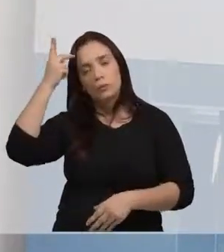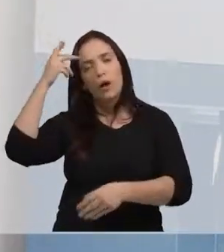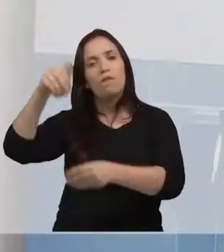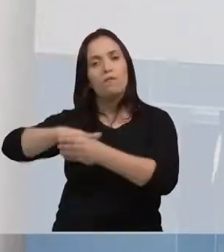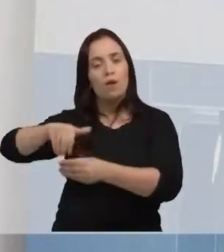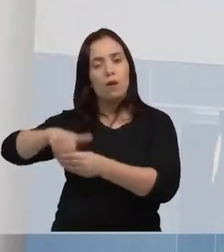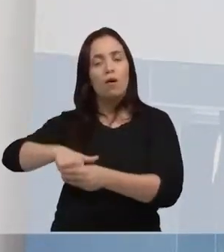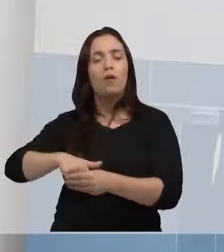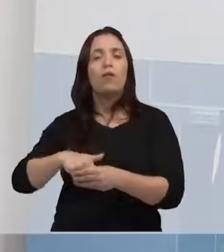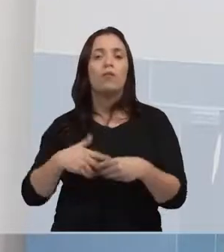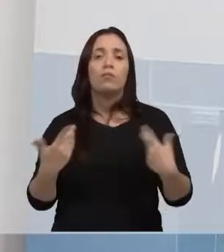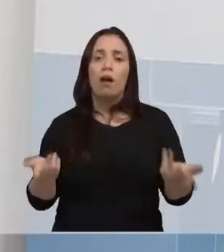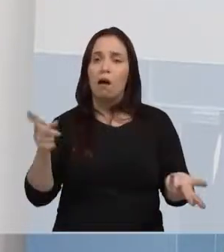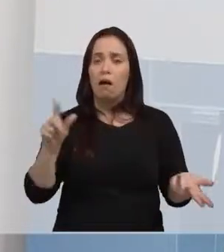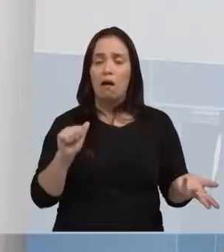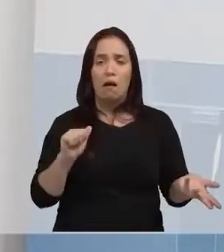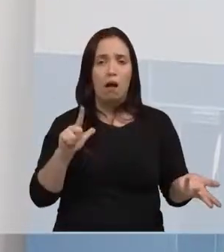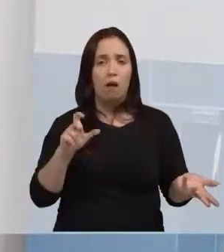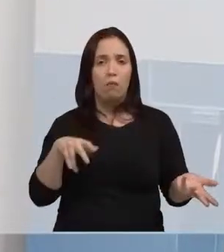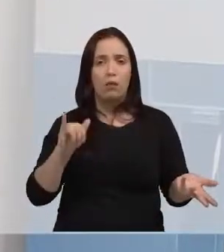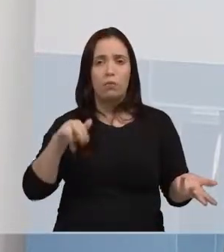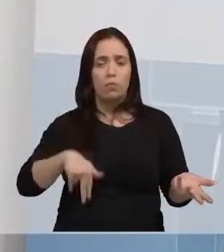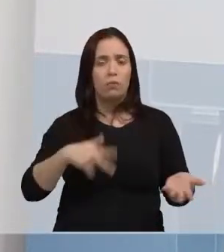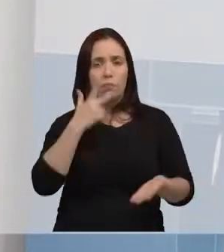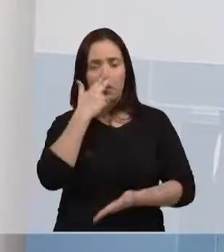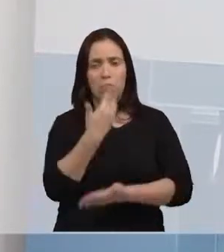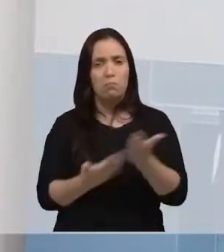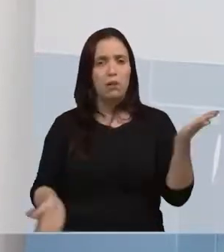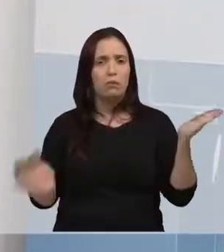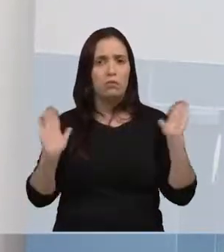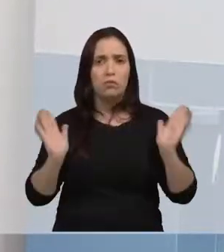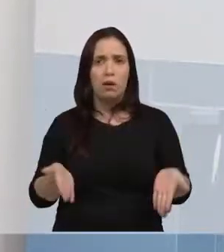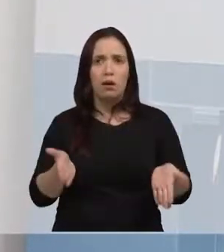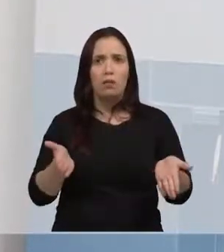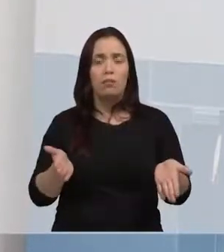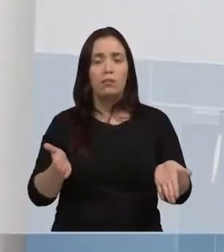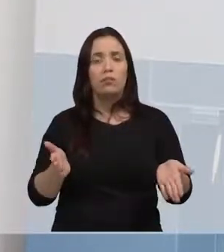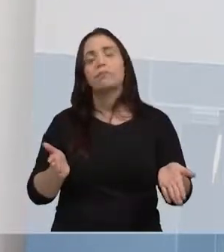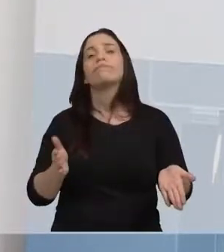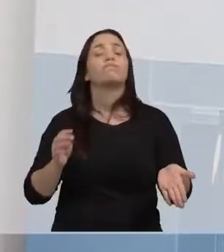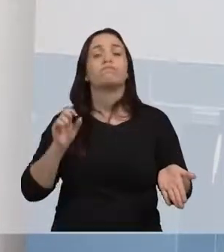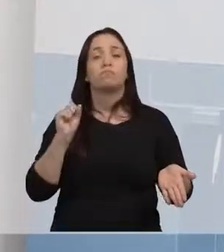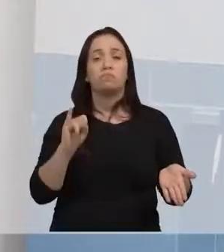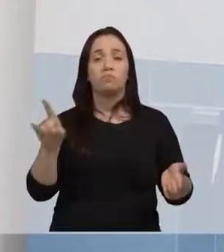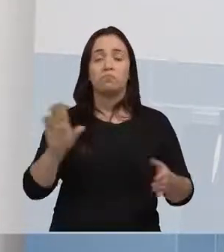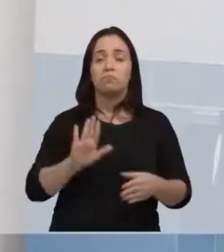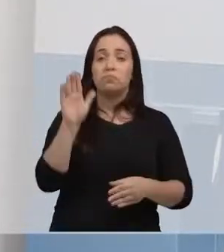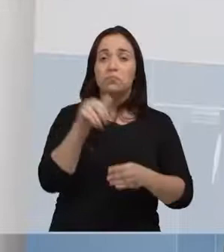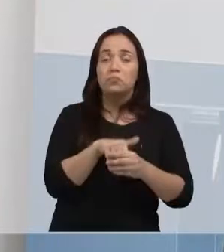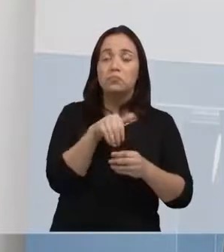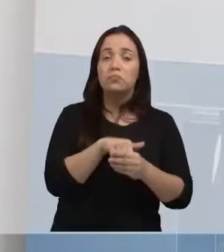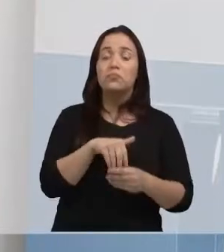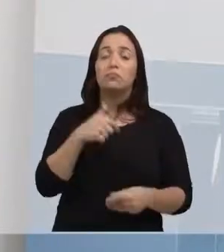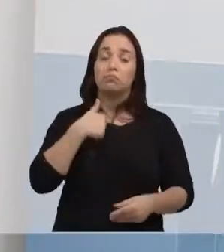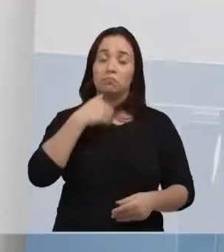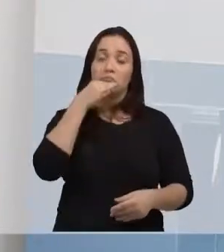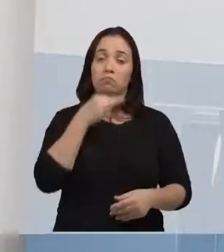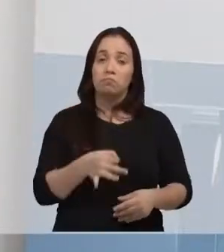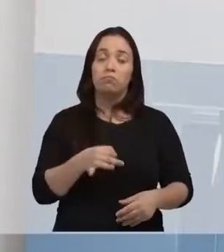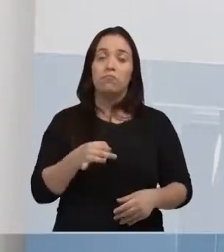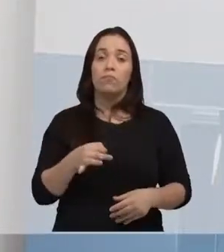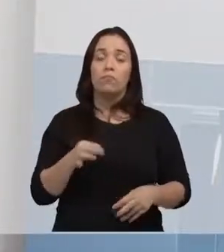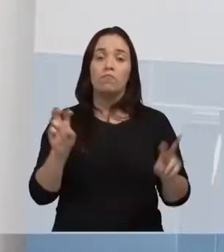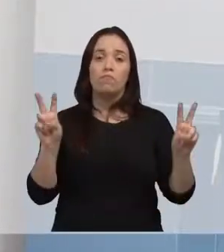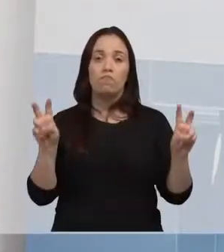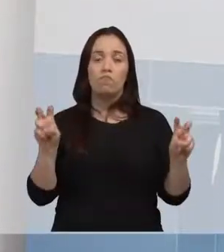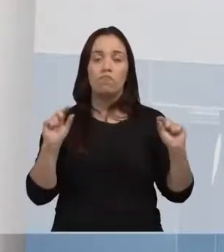a candidatura do Alckmin é uma coisa perdida. O Aécio A Neves, única chance da candidatura do Alckmin perdurar, no meu entender, é essa história